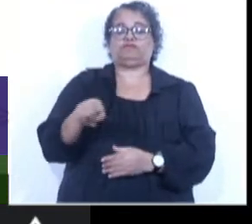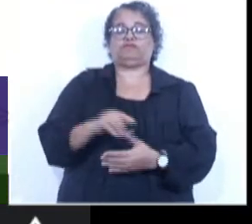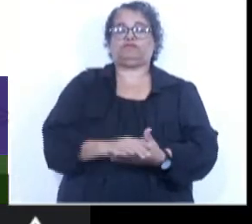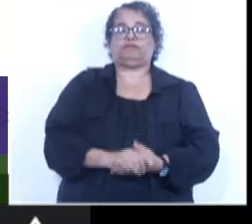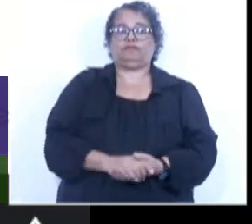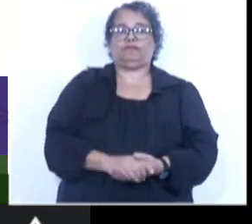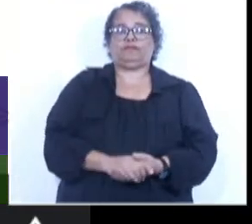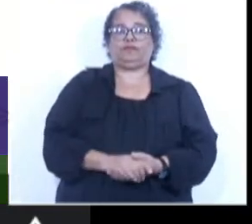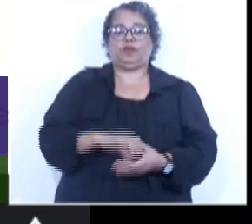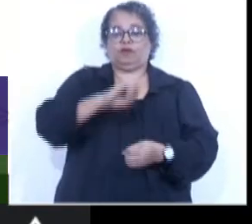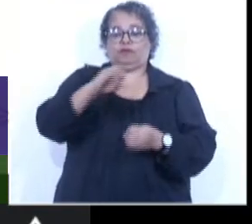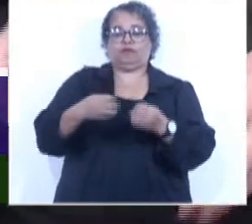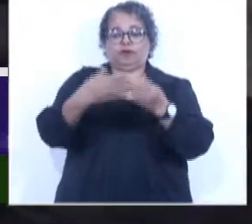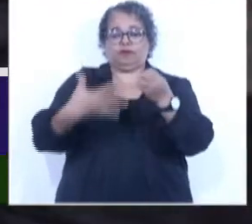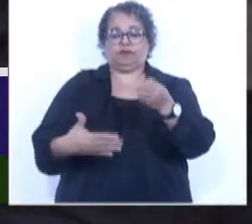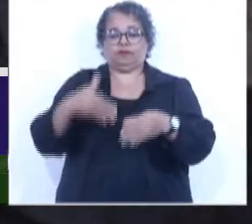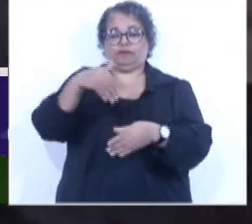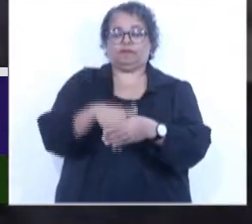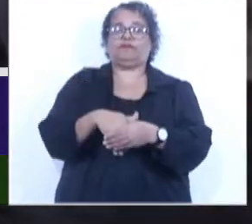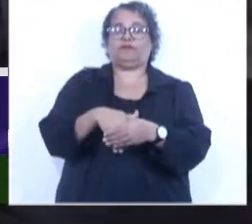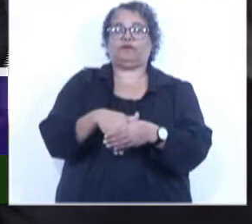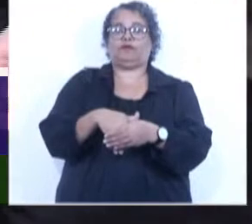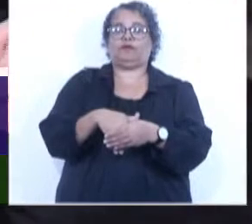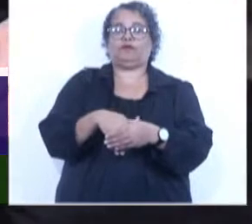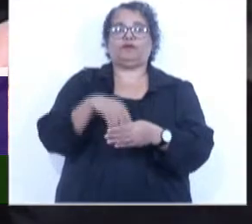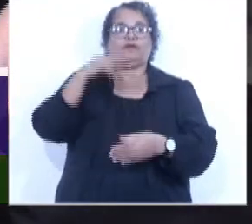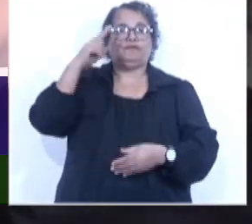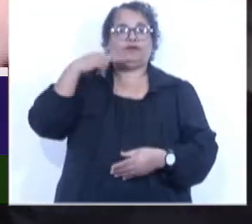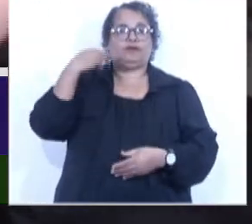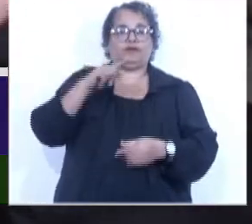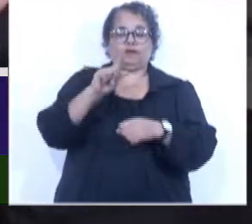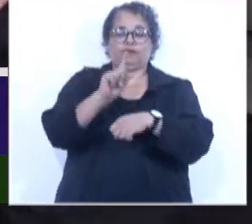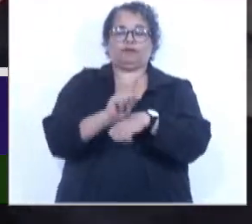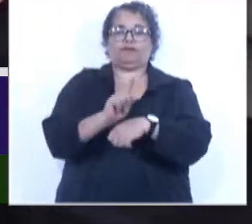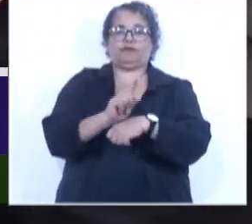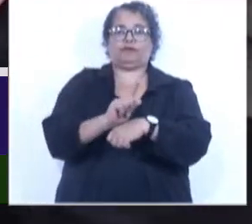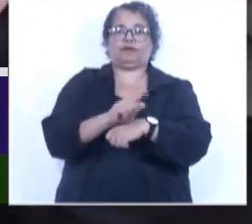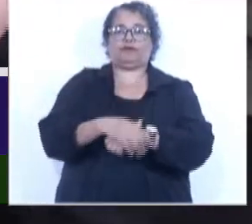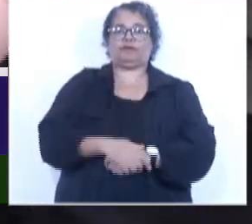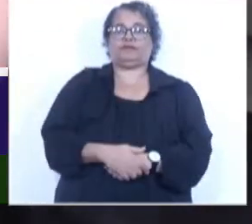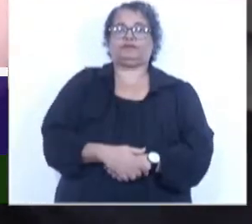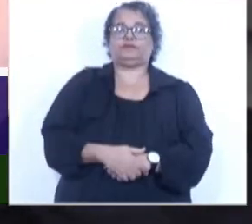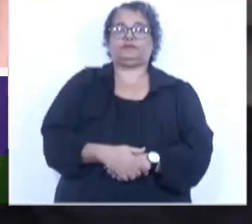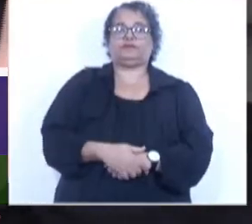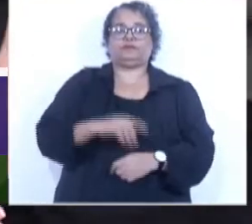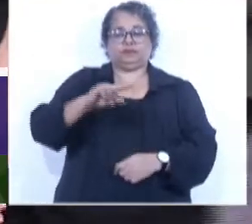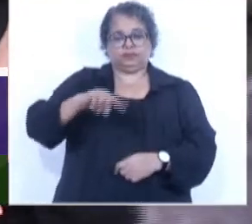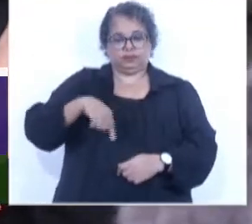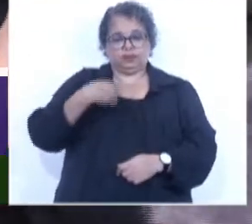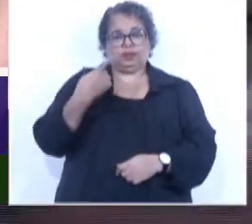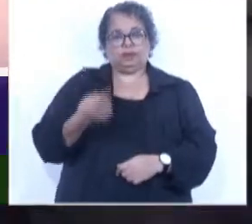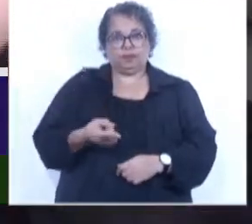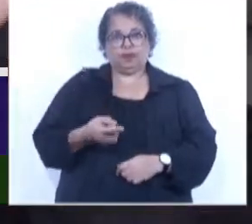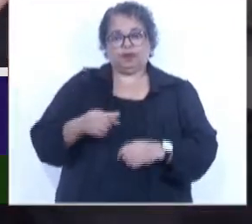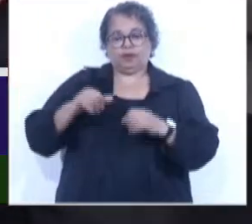justificativa de voto vereadora gilvanas Ferreira depois vereador